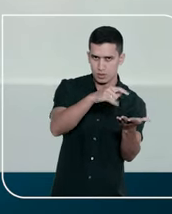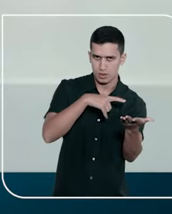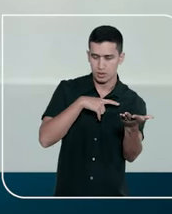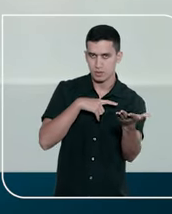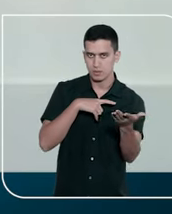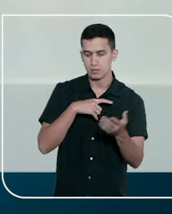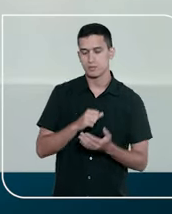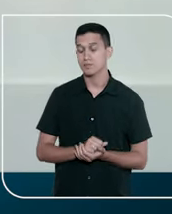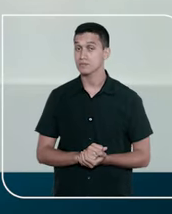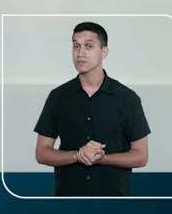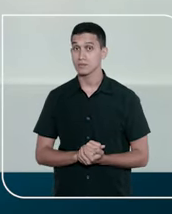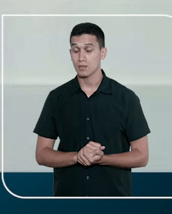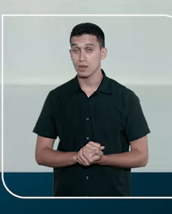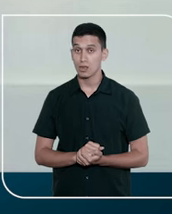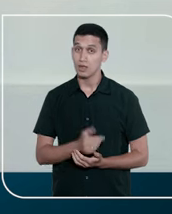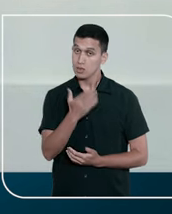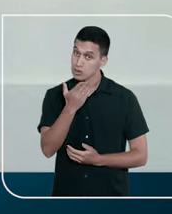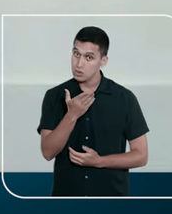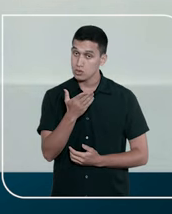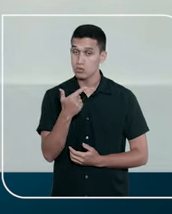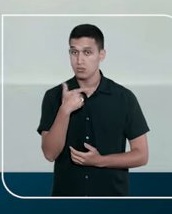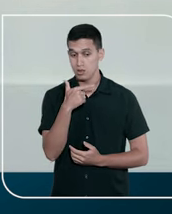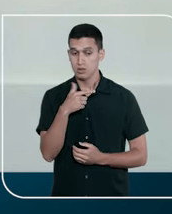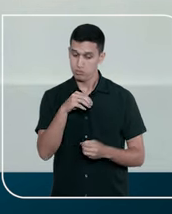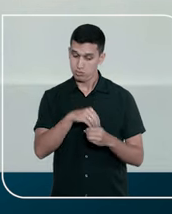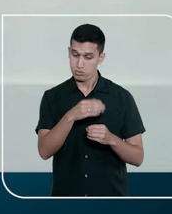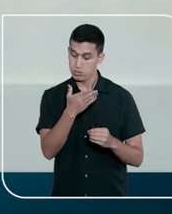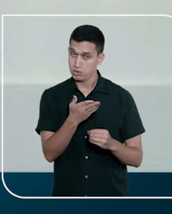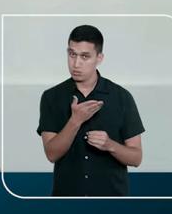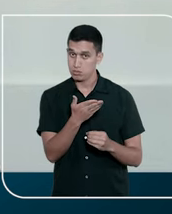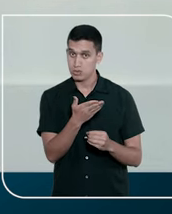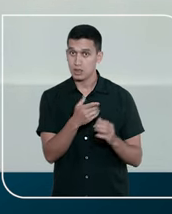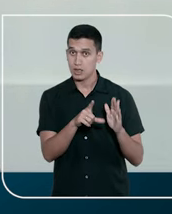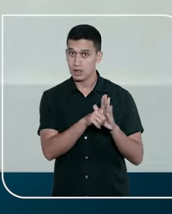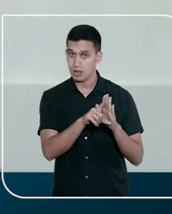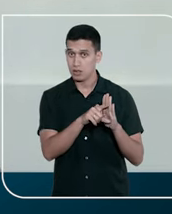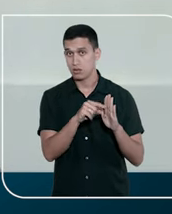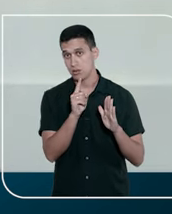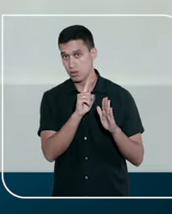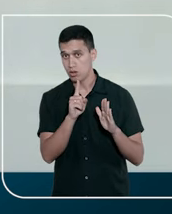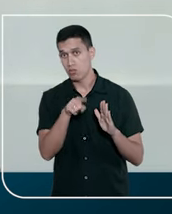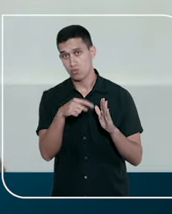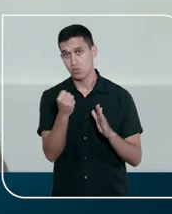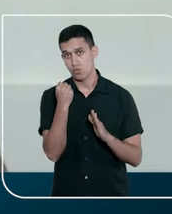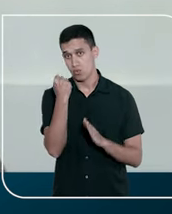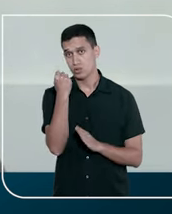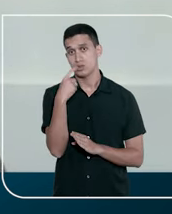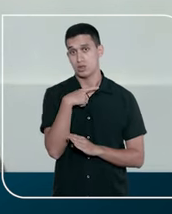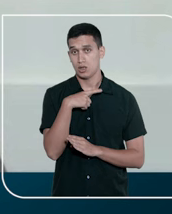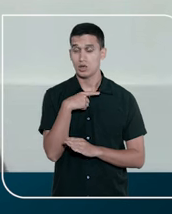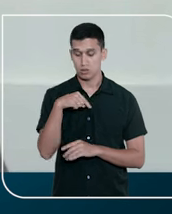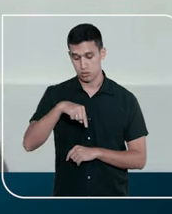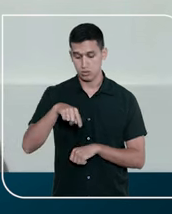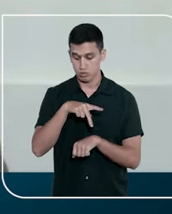Elas não existe essa previsão, isso é algo que existe muito forte no nosso